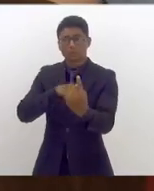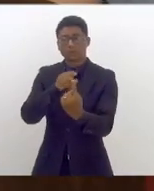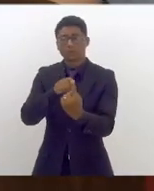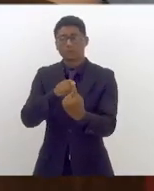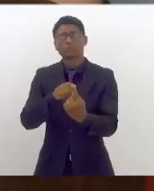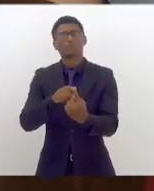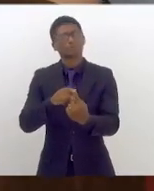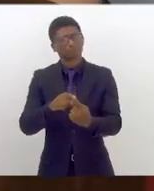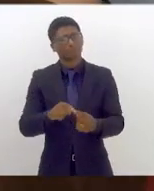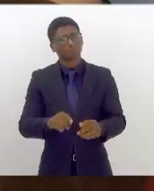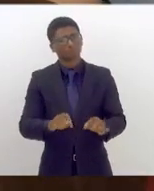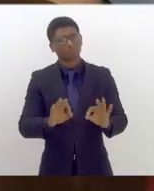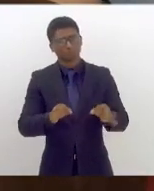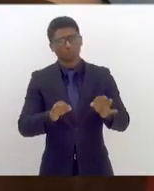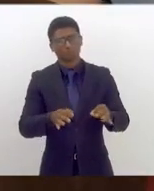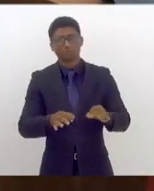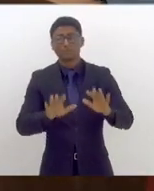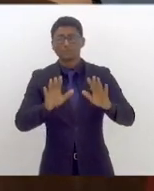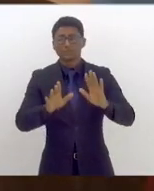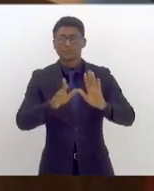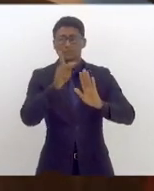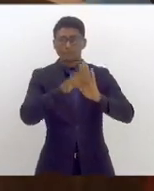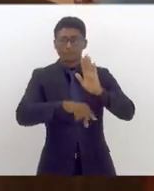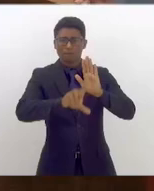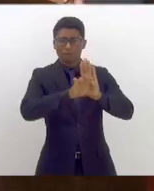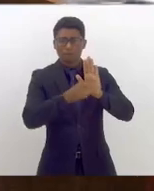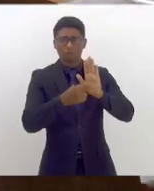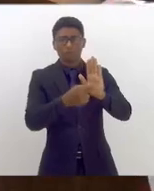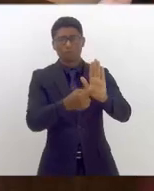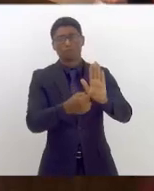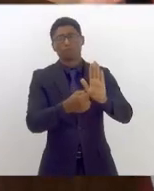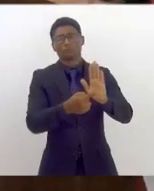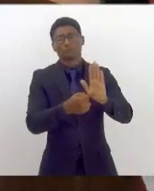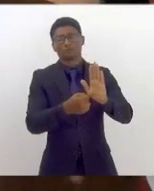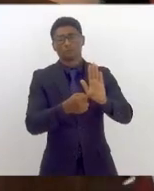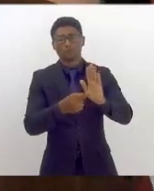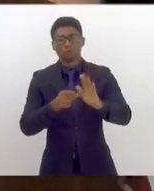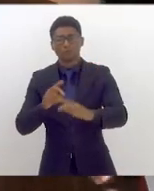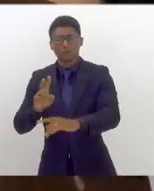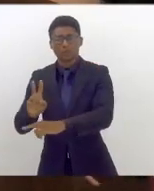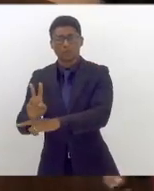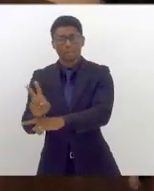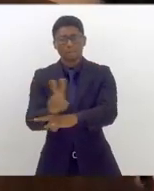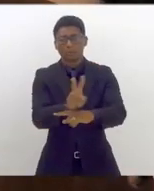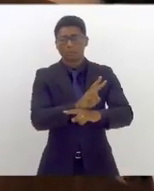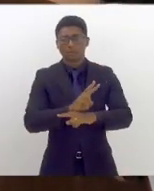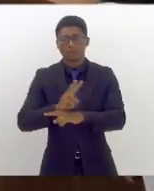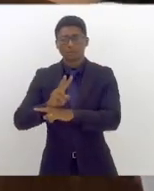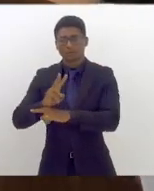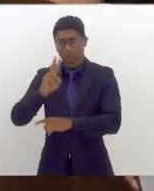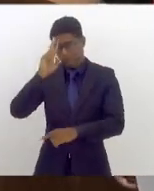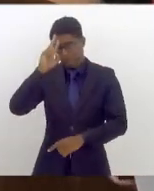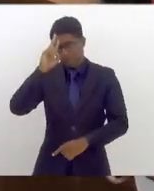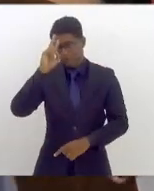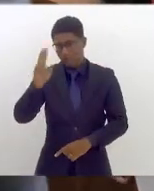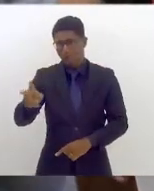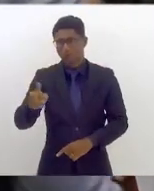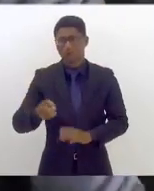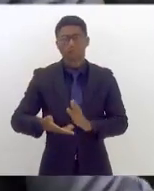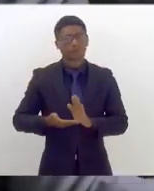ter fundamento mas o projeto de vossa excelência tira uma proteção mais forte do rio Paraíba